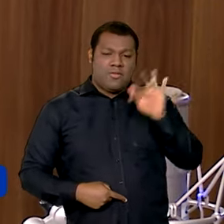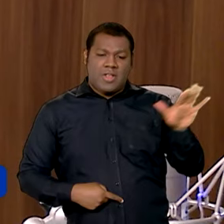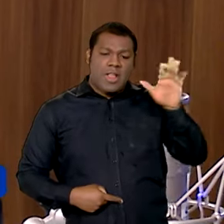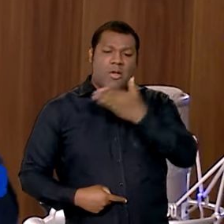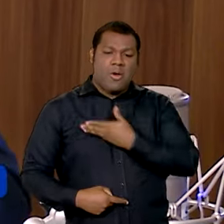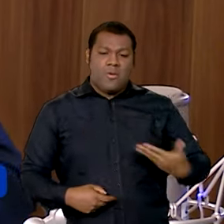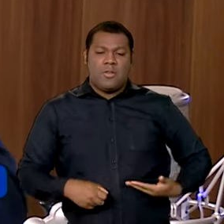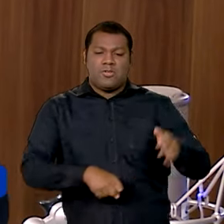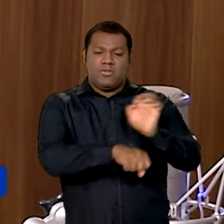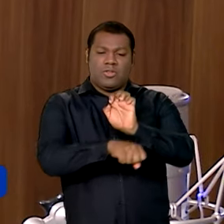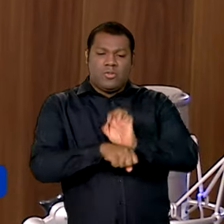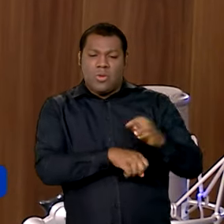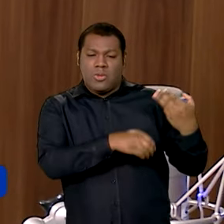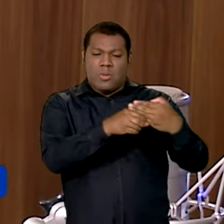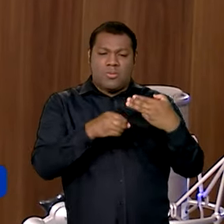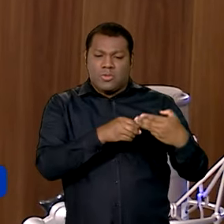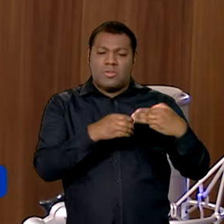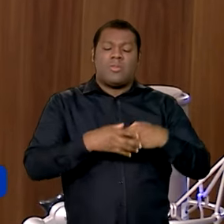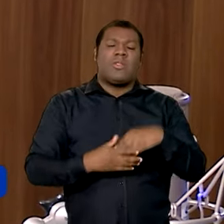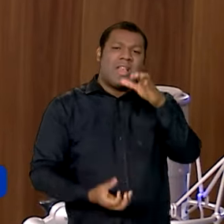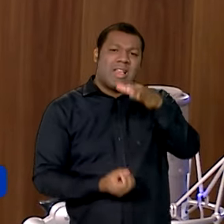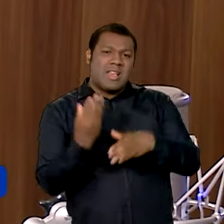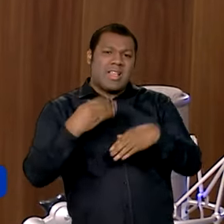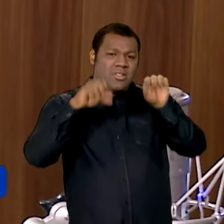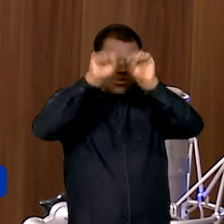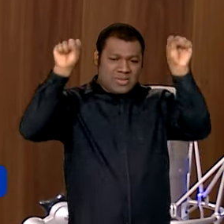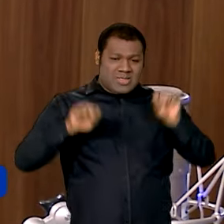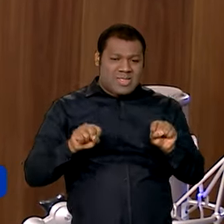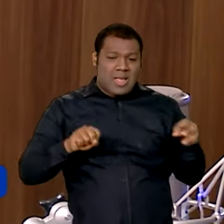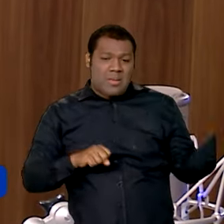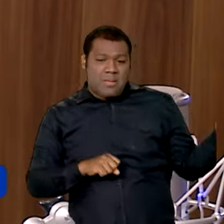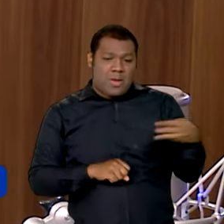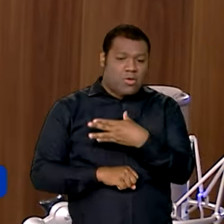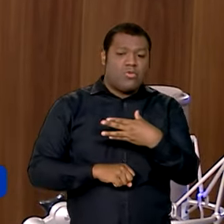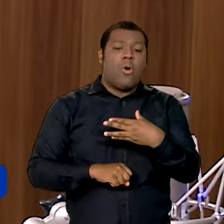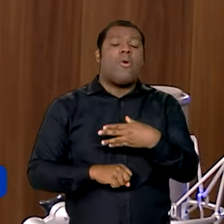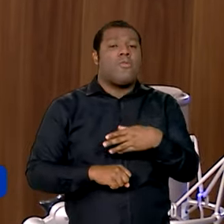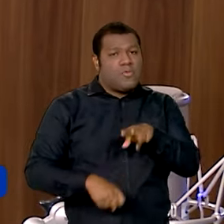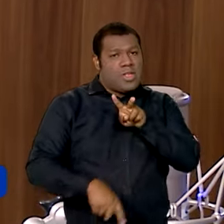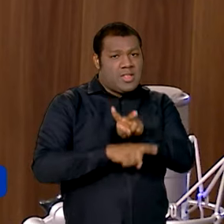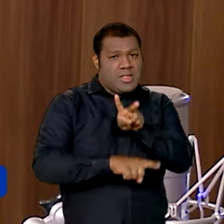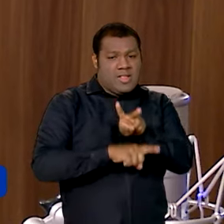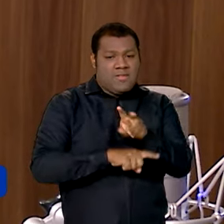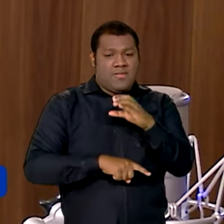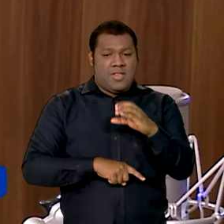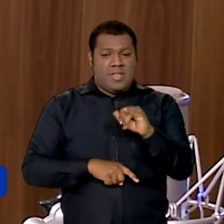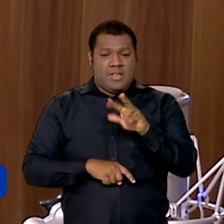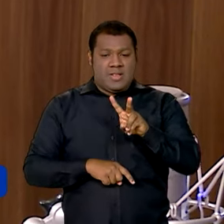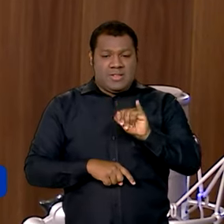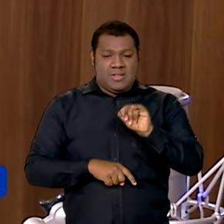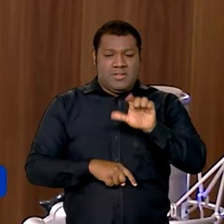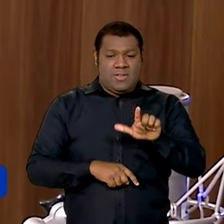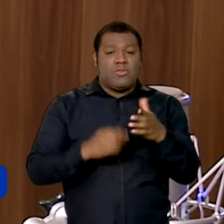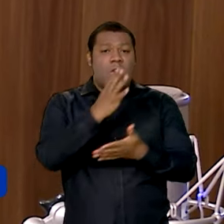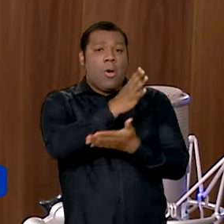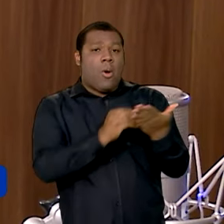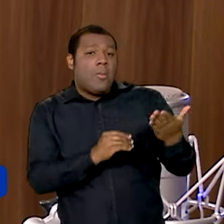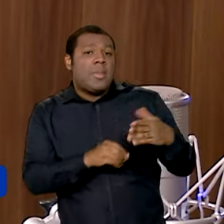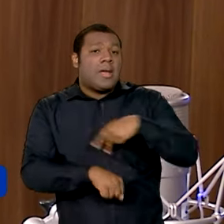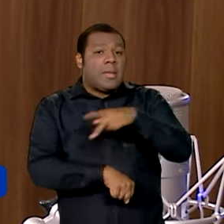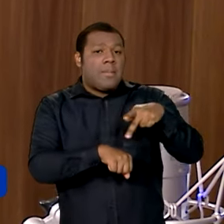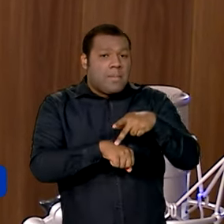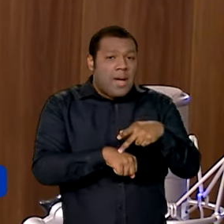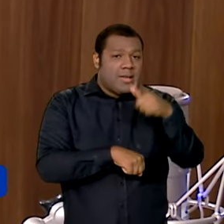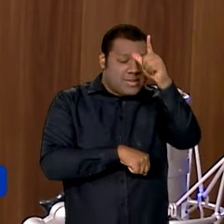e municipais Ele Virá acompanhado de um sistema moderníssimo de alerta que só Alemanha Estados Unidos e Chile hoje